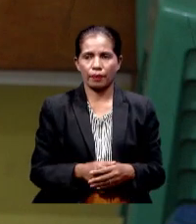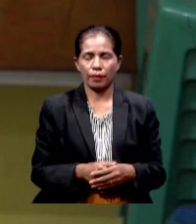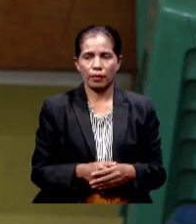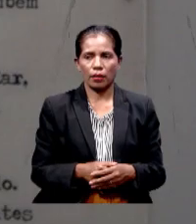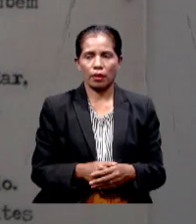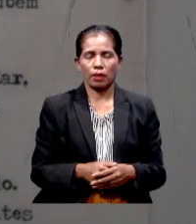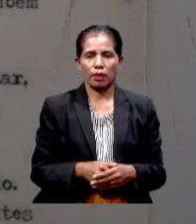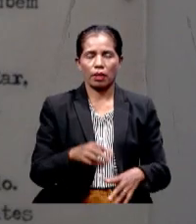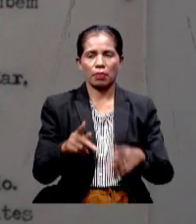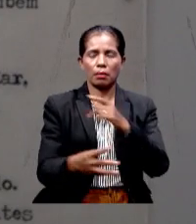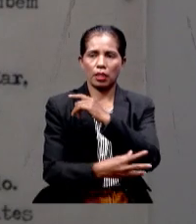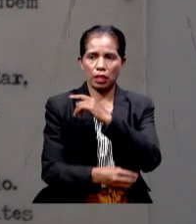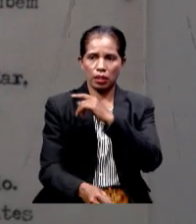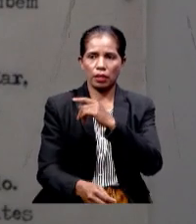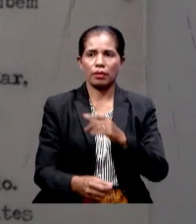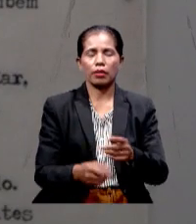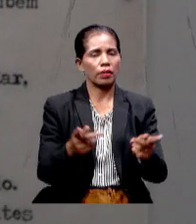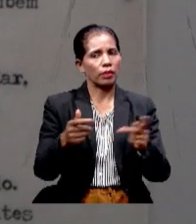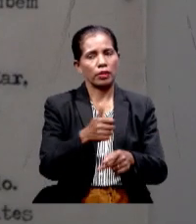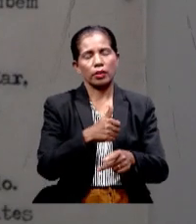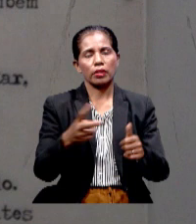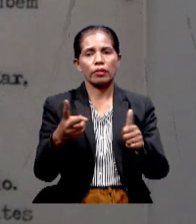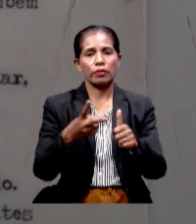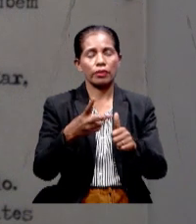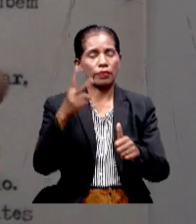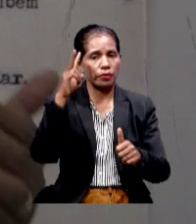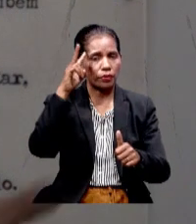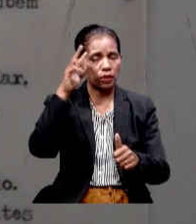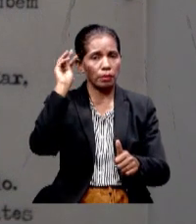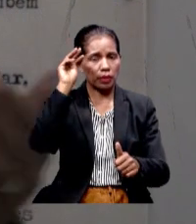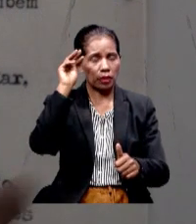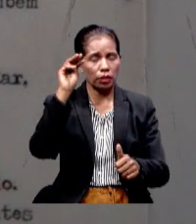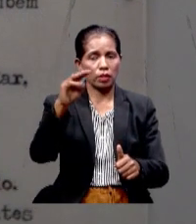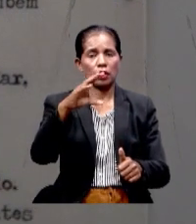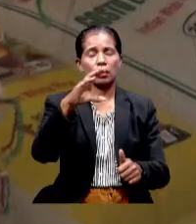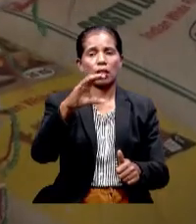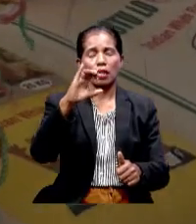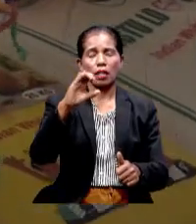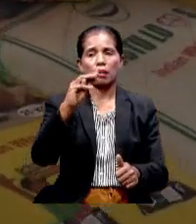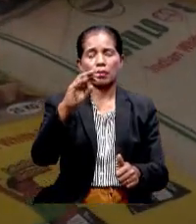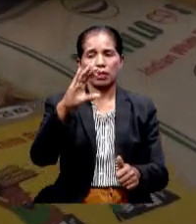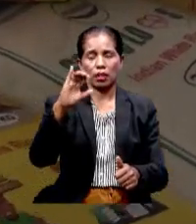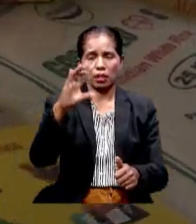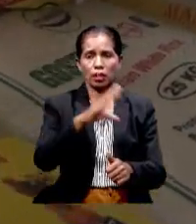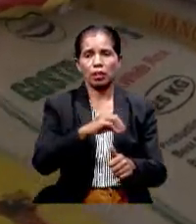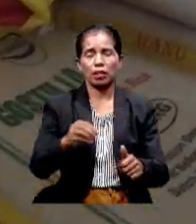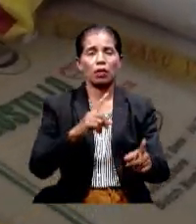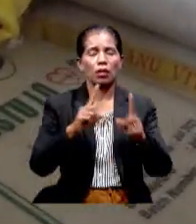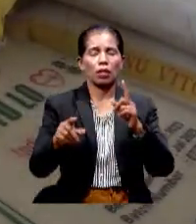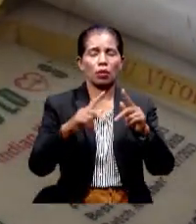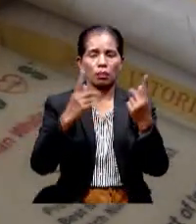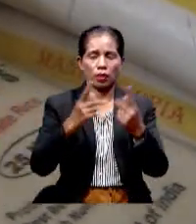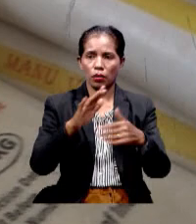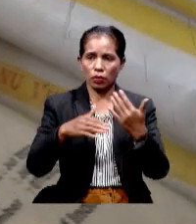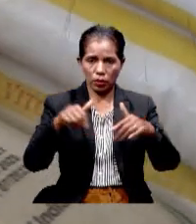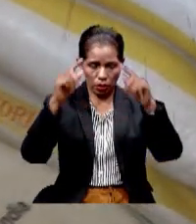vulnerável iutan. Ia Fatin Seluk, vice-ministro comércio, declara governo se colabora com a empresa importador sira iha